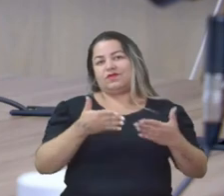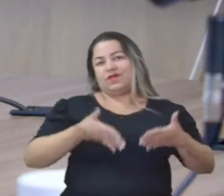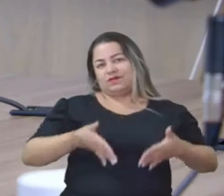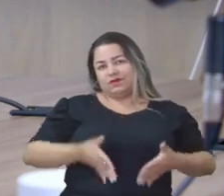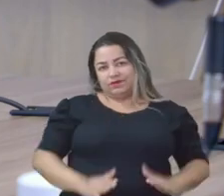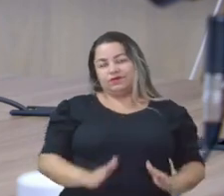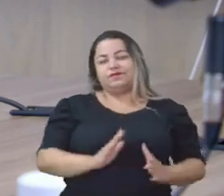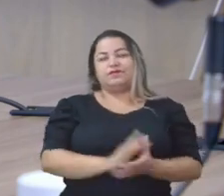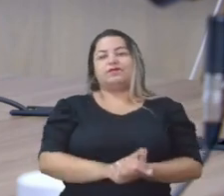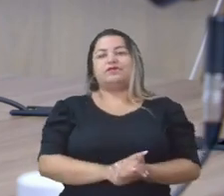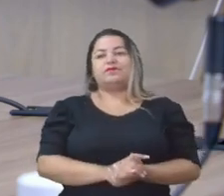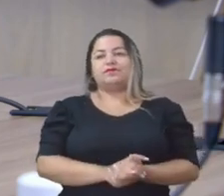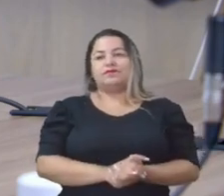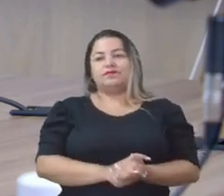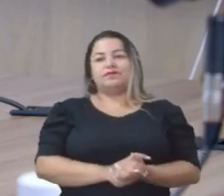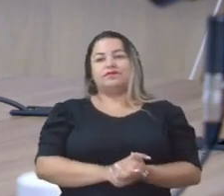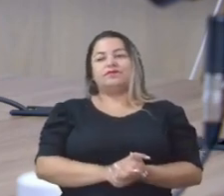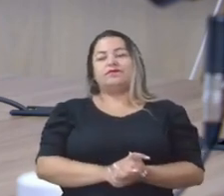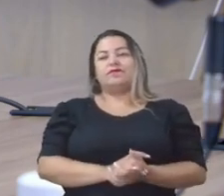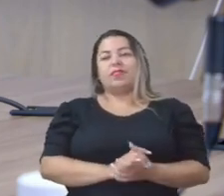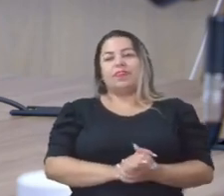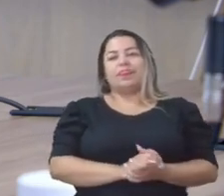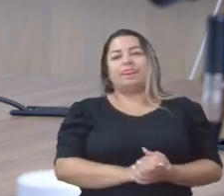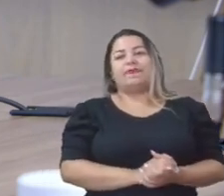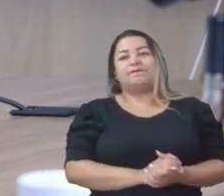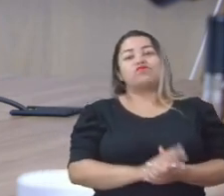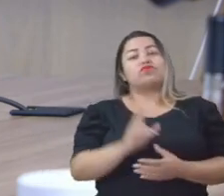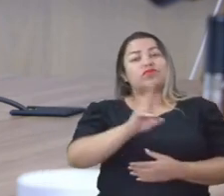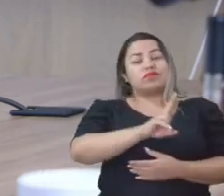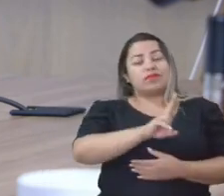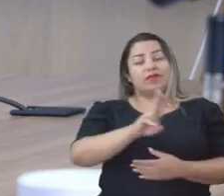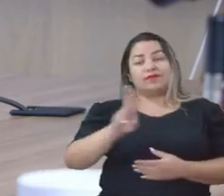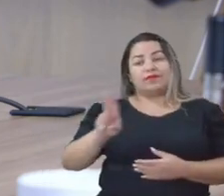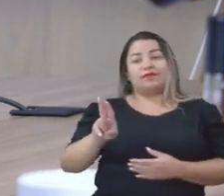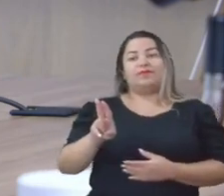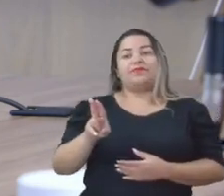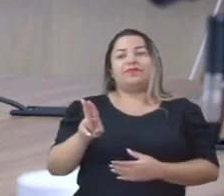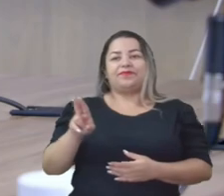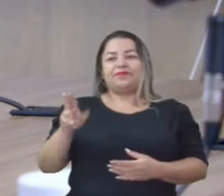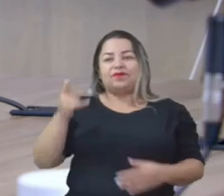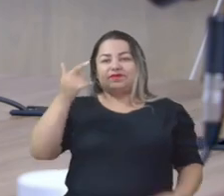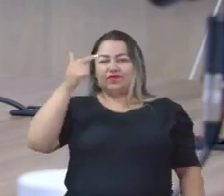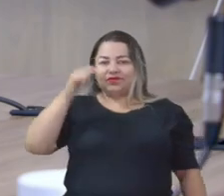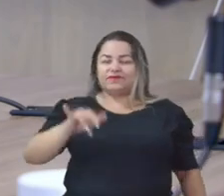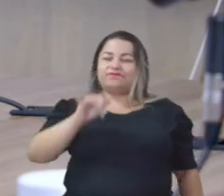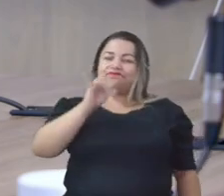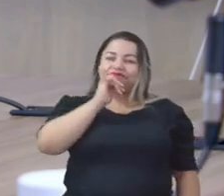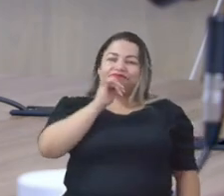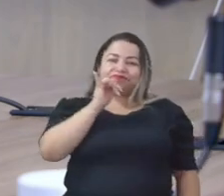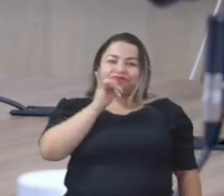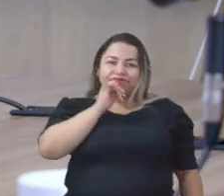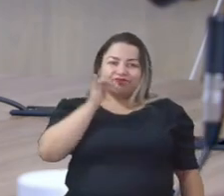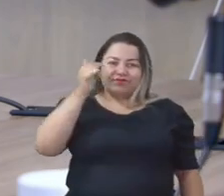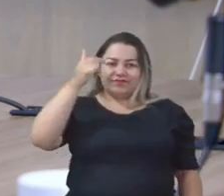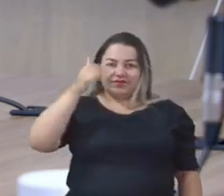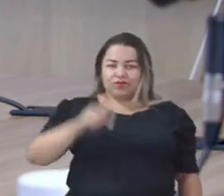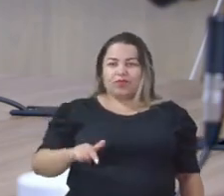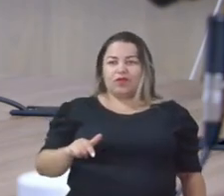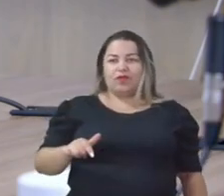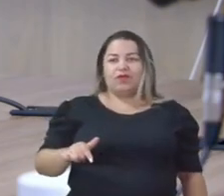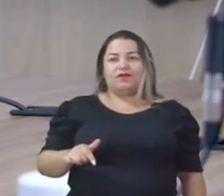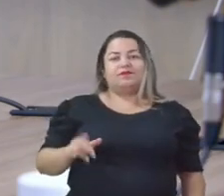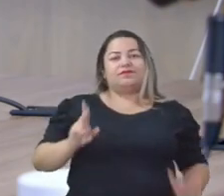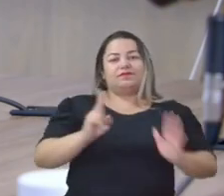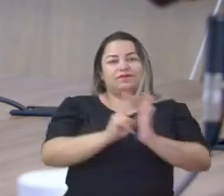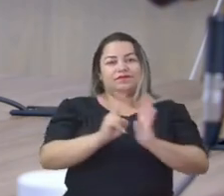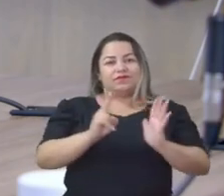tal. E aí, o nome, aí trazendo novamente um exemplo que eu poderia trazer do não